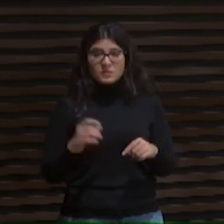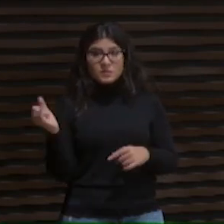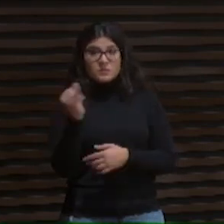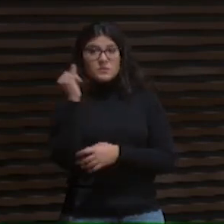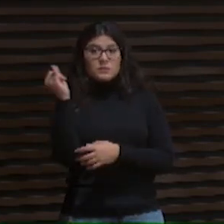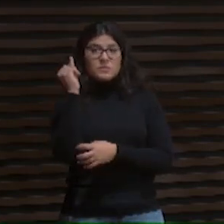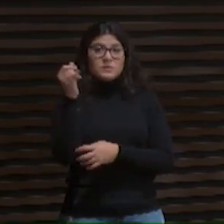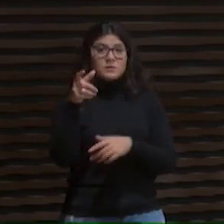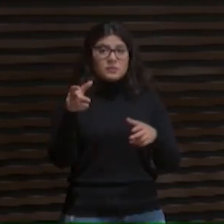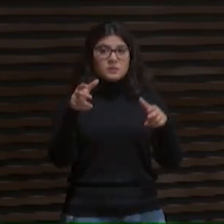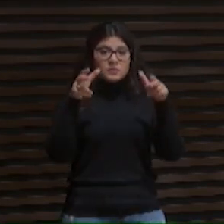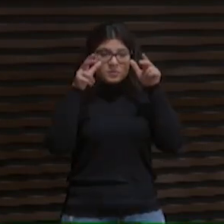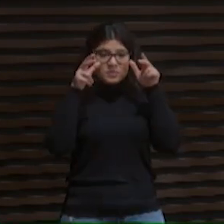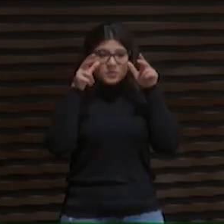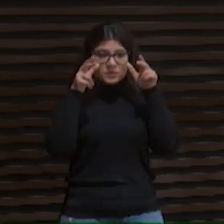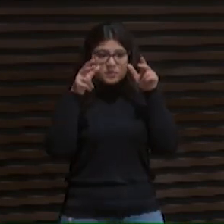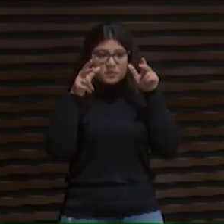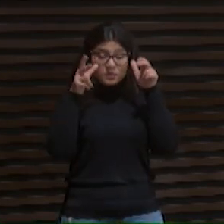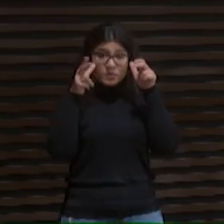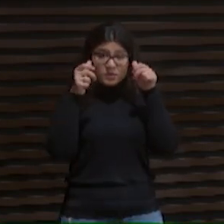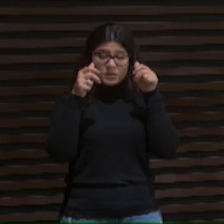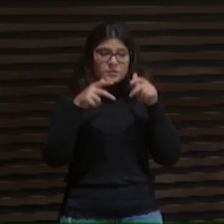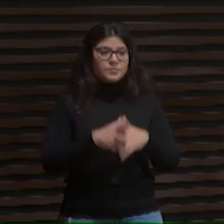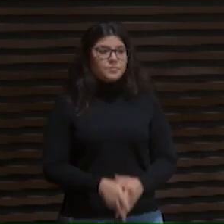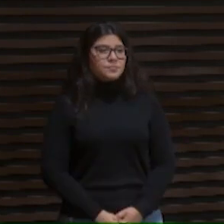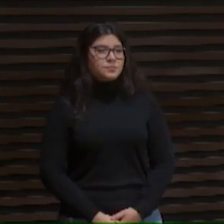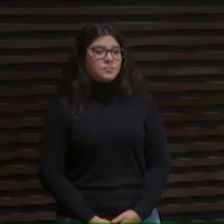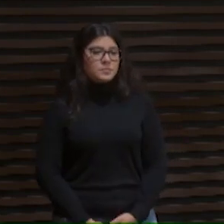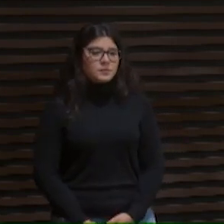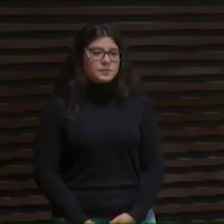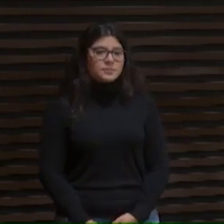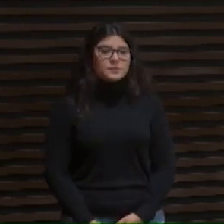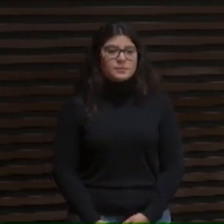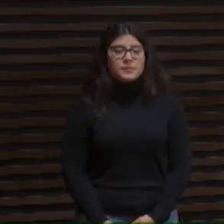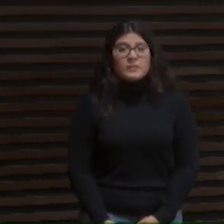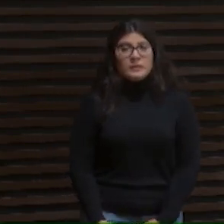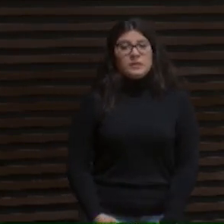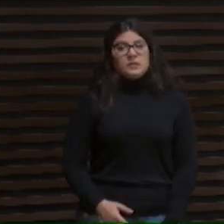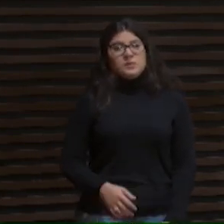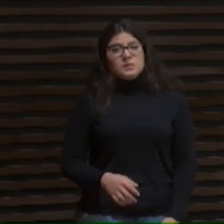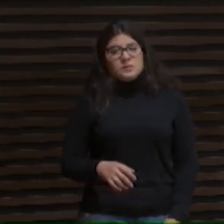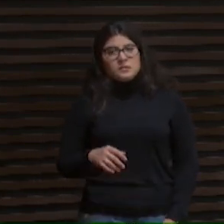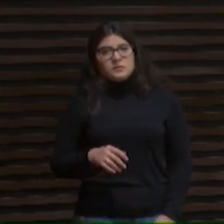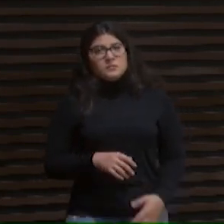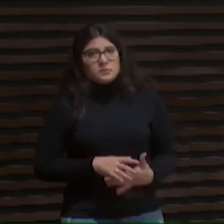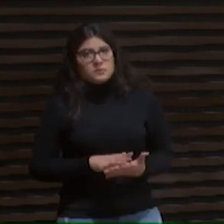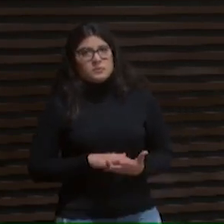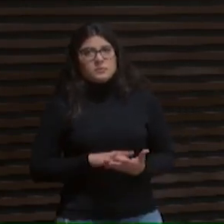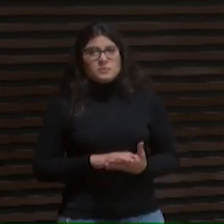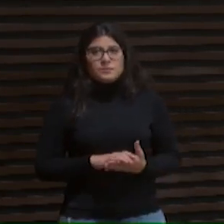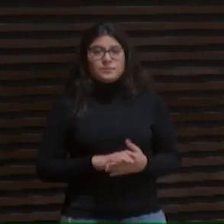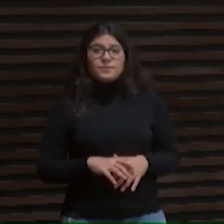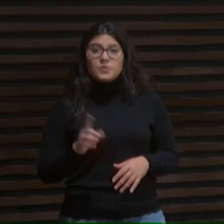alerta, para que não haja uma compreensão a respeito aqui de uma ênfase maior a